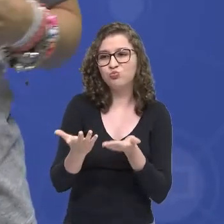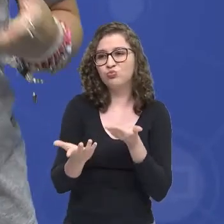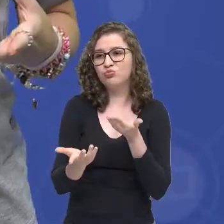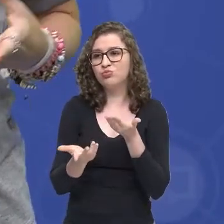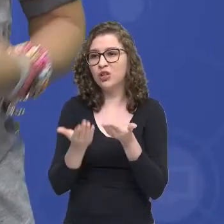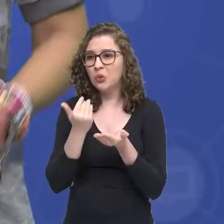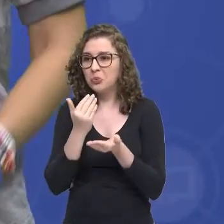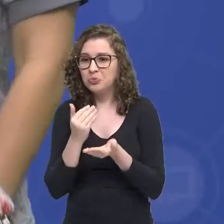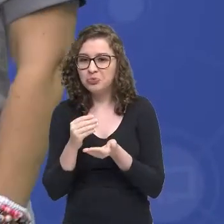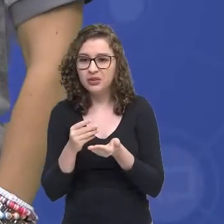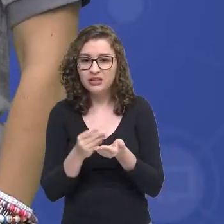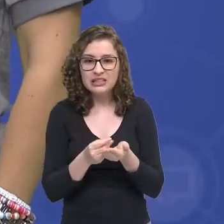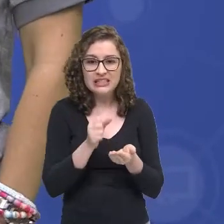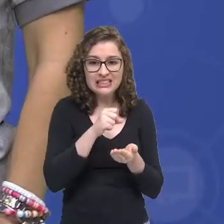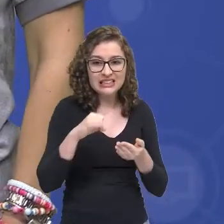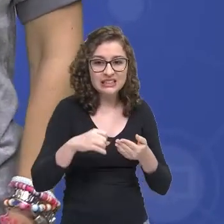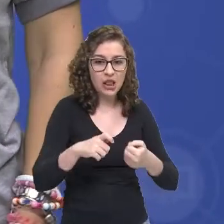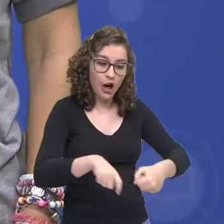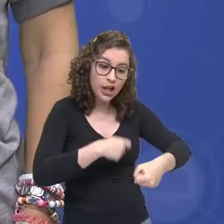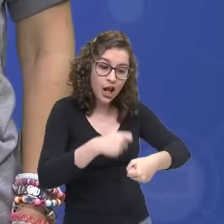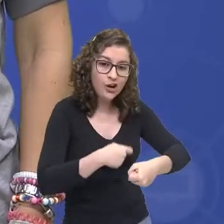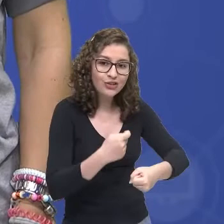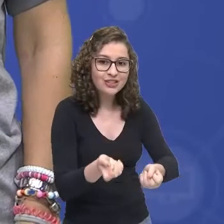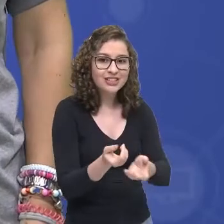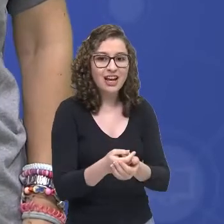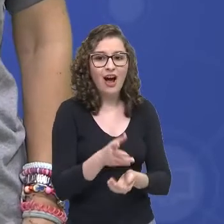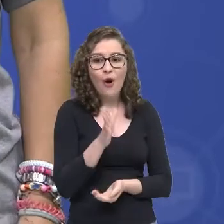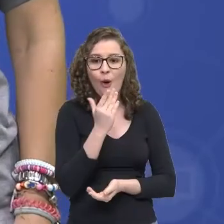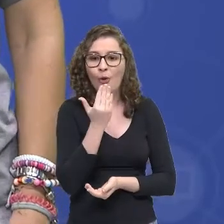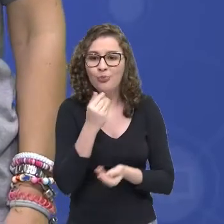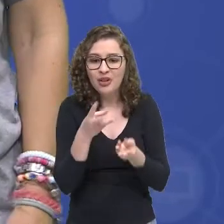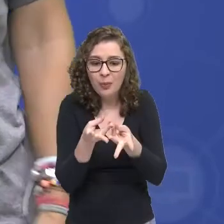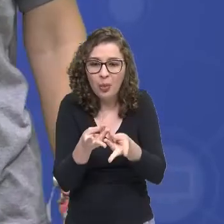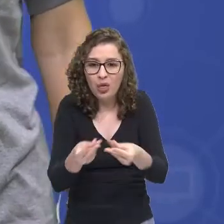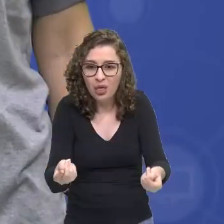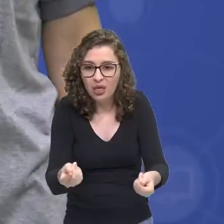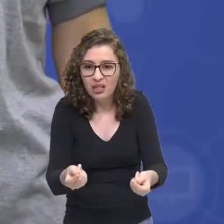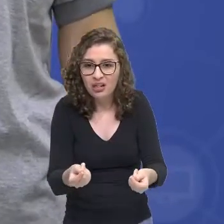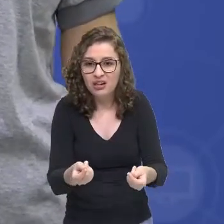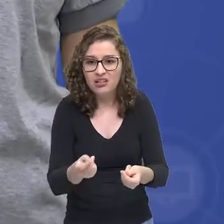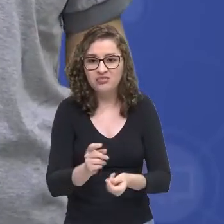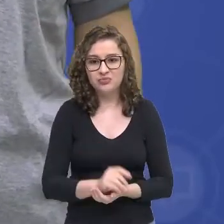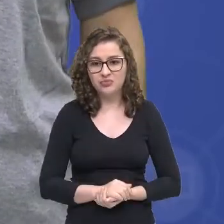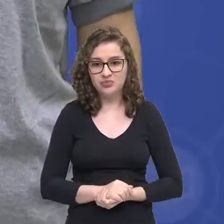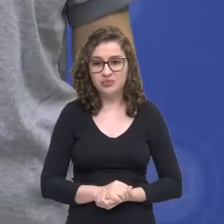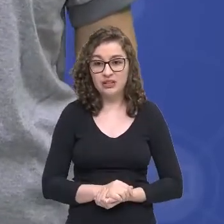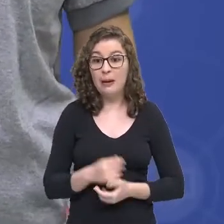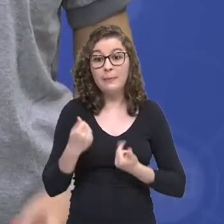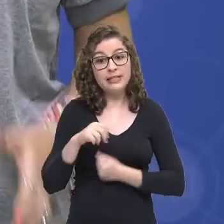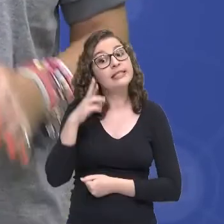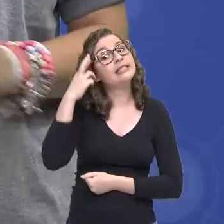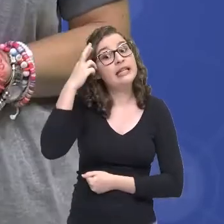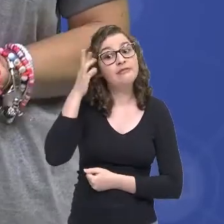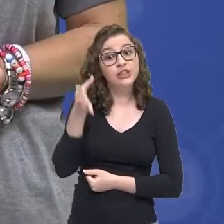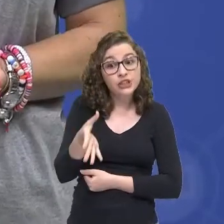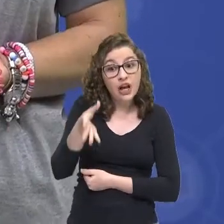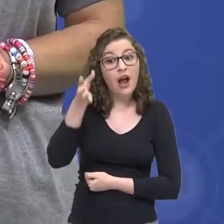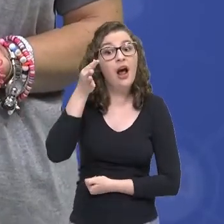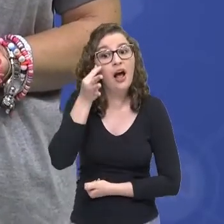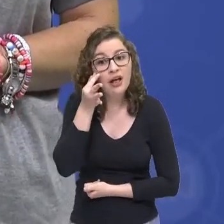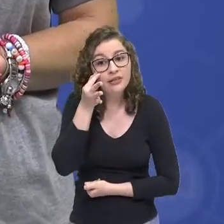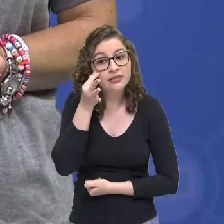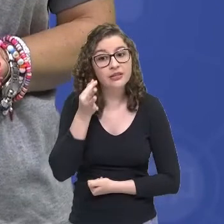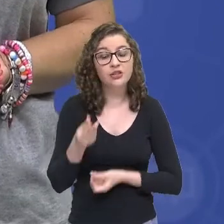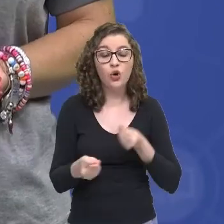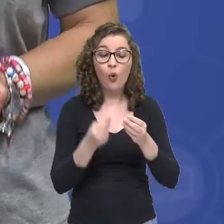degradando, se estragando no momento do preparo e a gente acaba não percebendo isso. Então, isso também é um ponto de atenção com